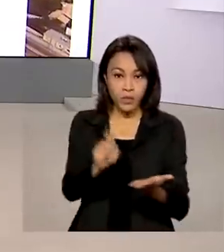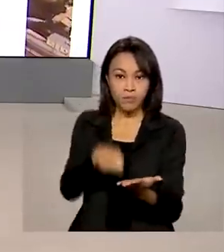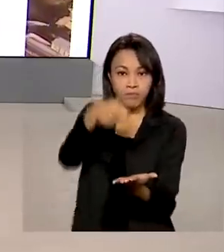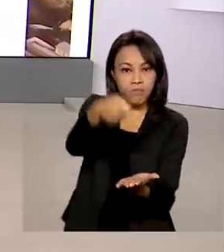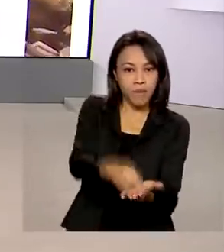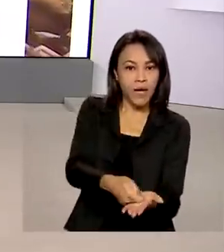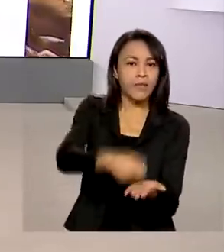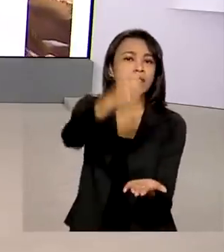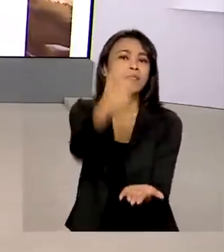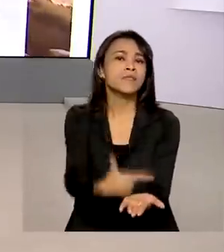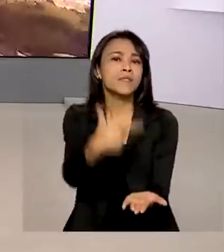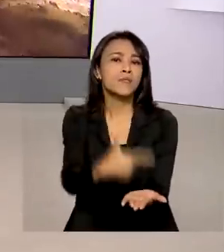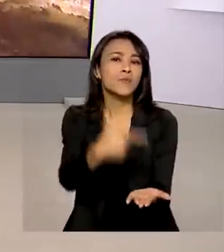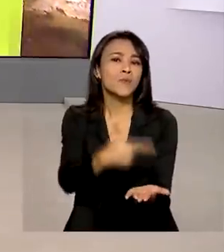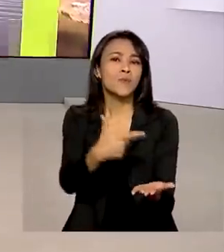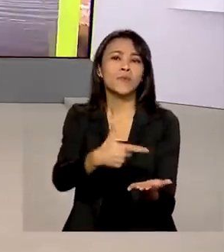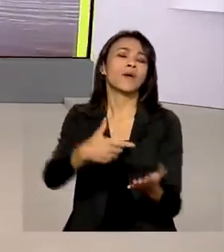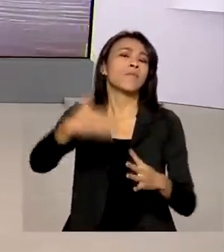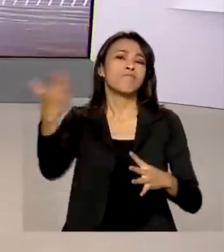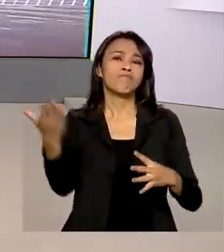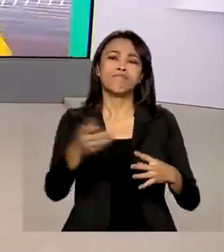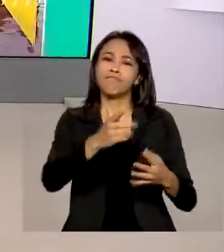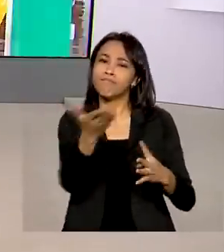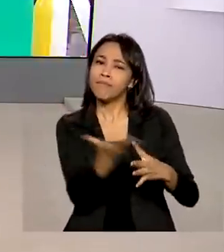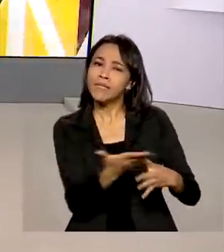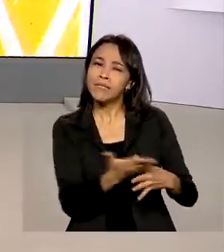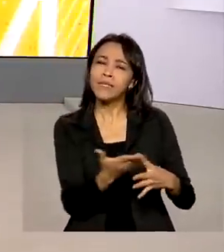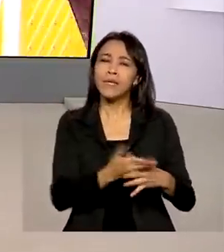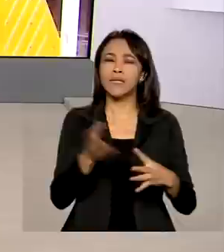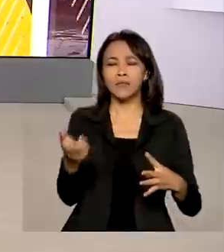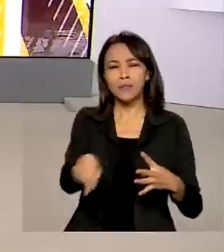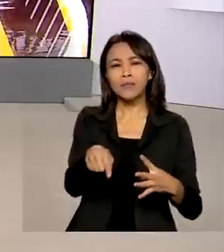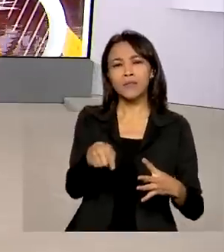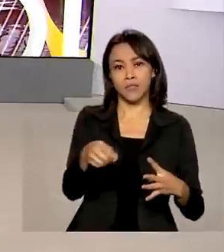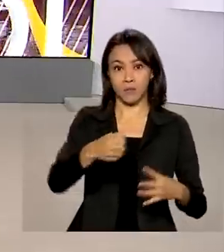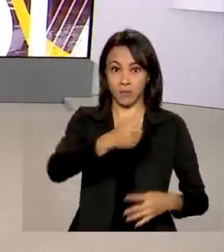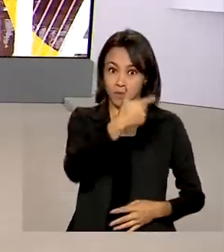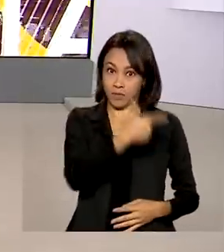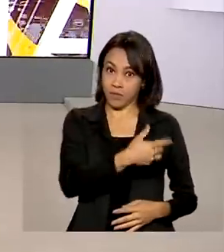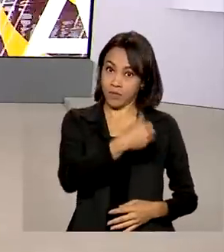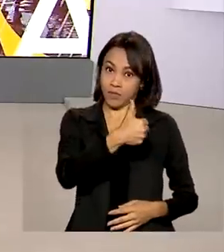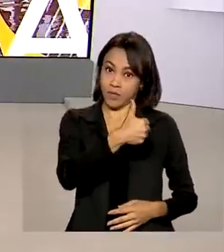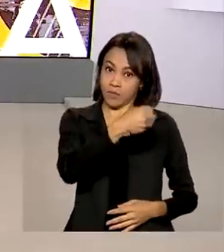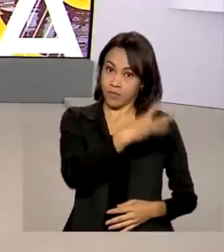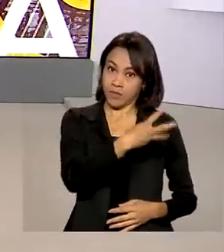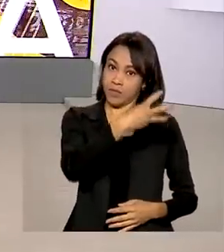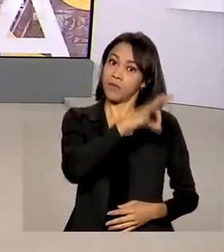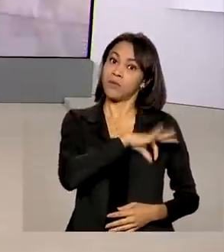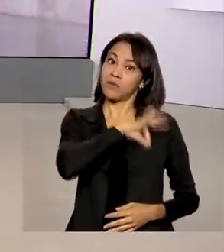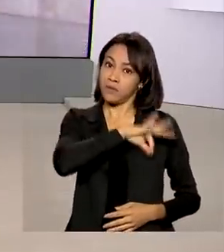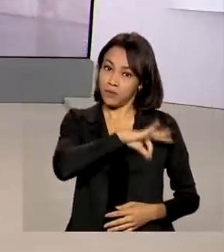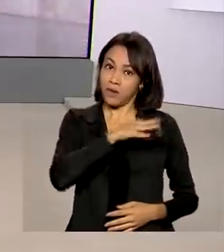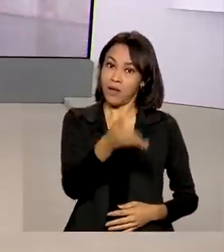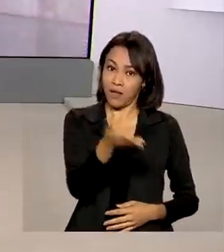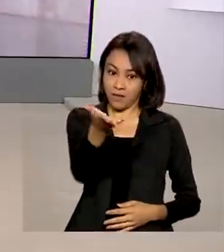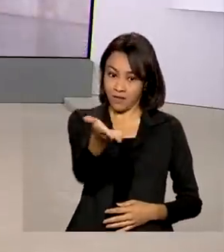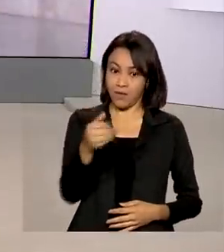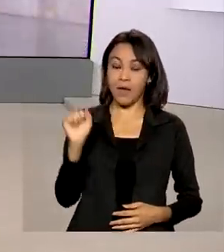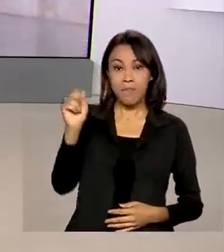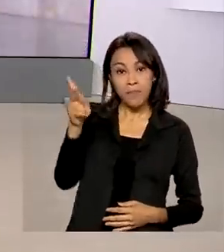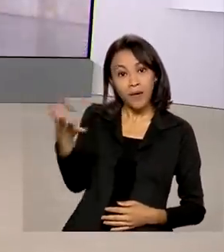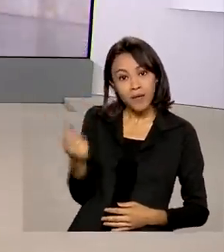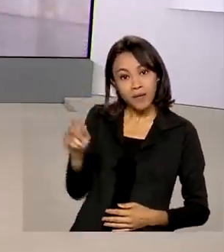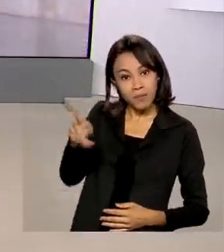segunda parcela do 13º salário para aposentados e pensionistas. Quem tem as informações ao vivo para a gente é Glauco de Queiroz. Glauco, bom